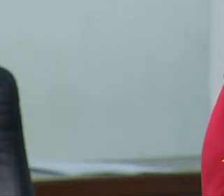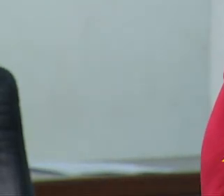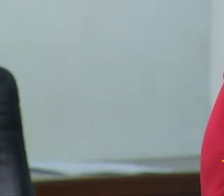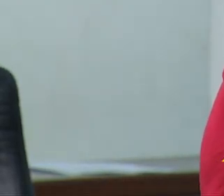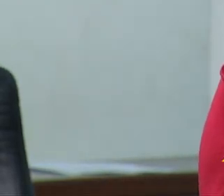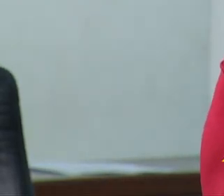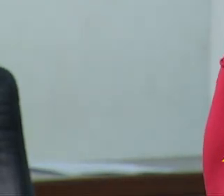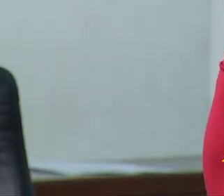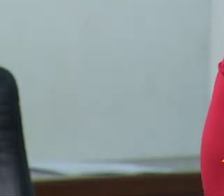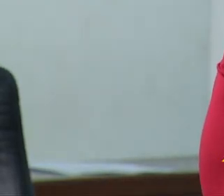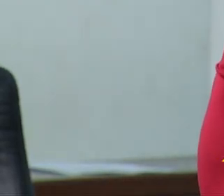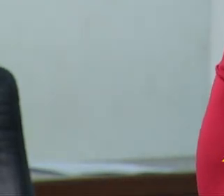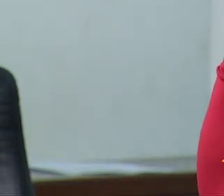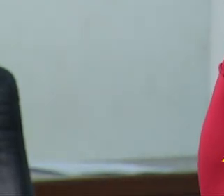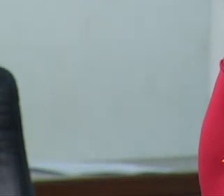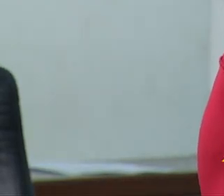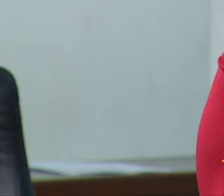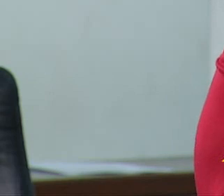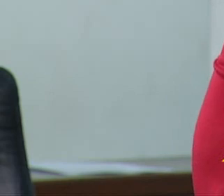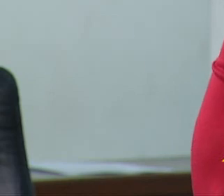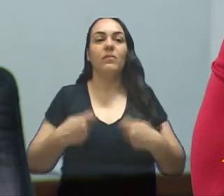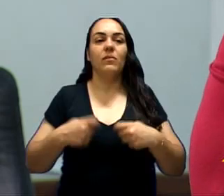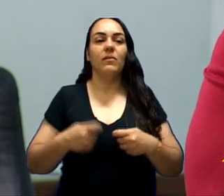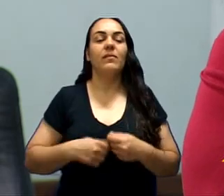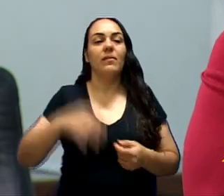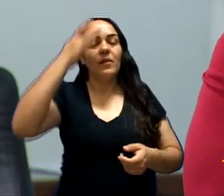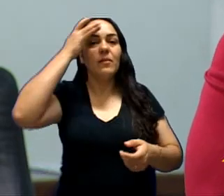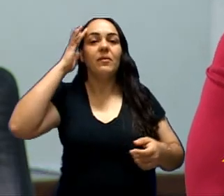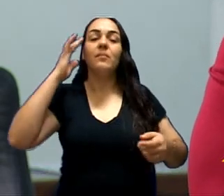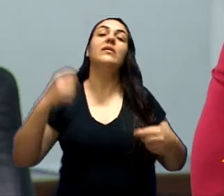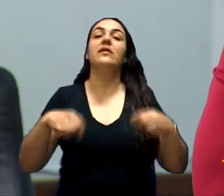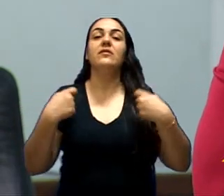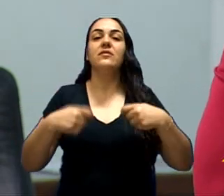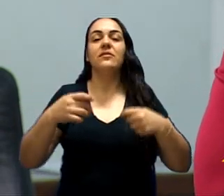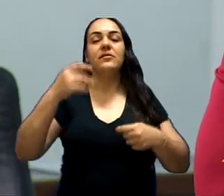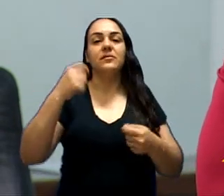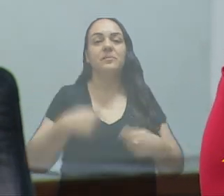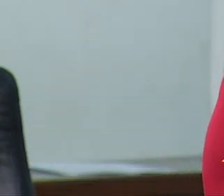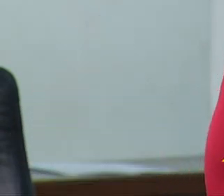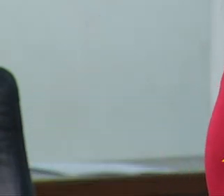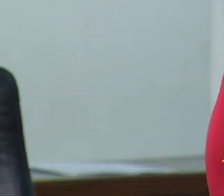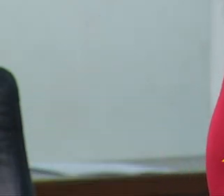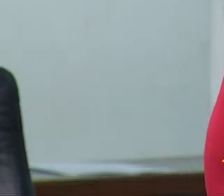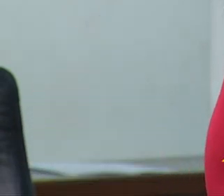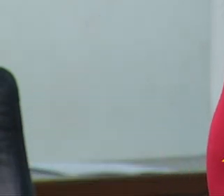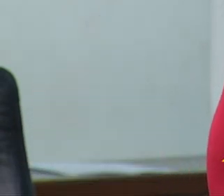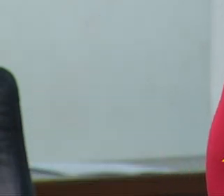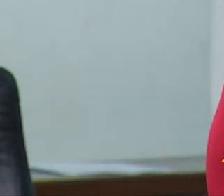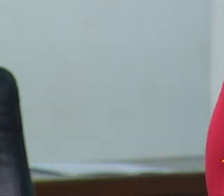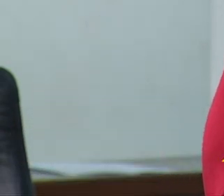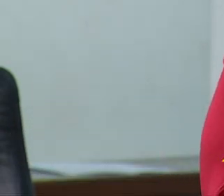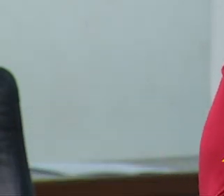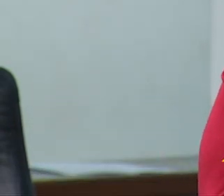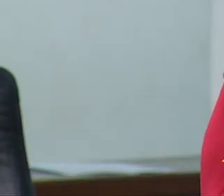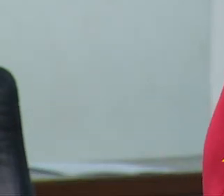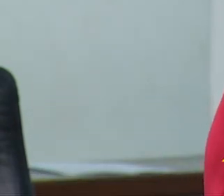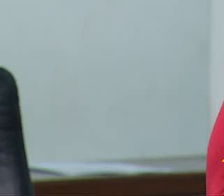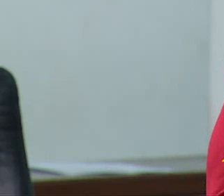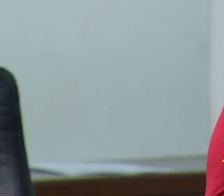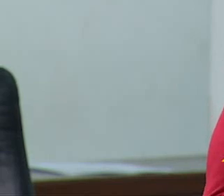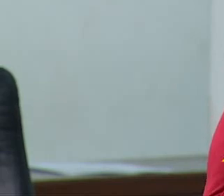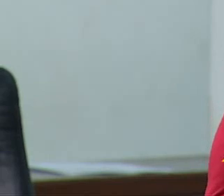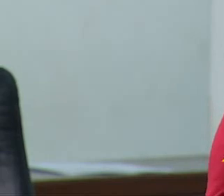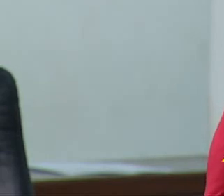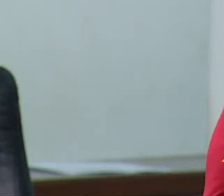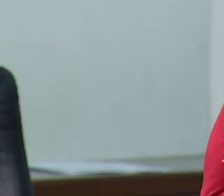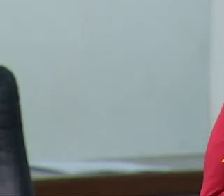de Sorocaba, que vai beneficiar muito mais pacientes. Então, por essa razão e pela aquisição e utilização,